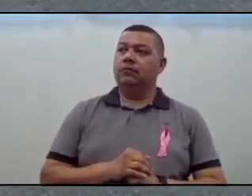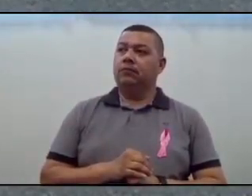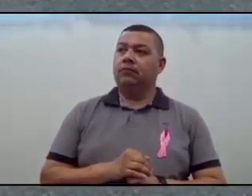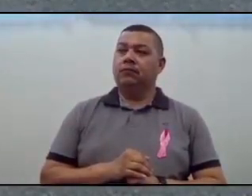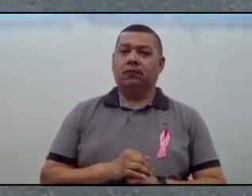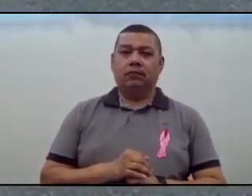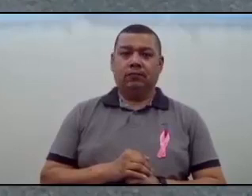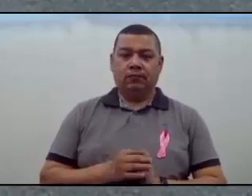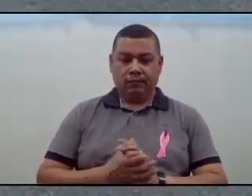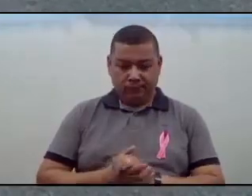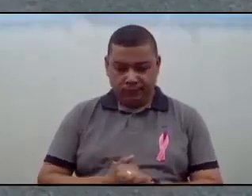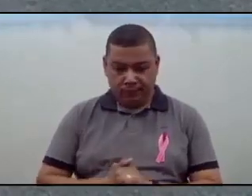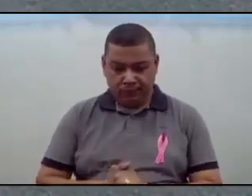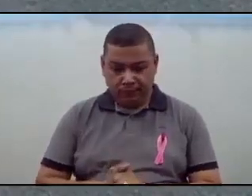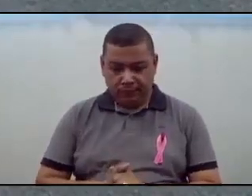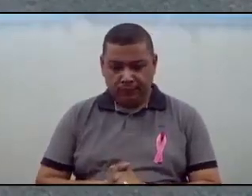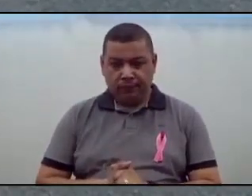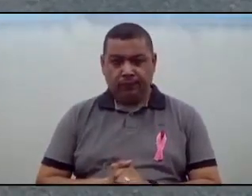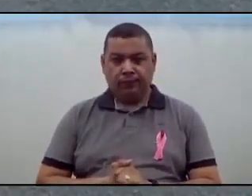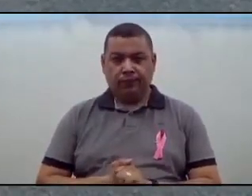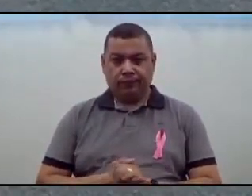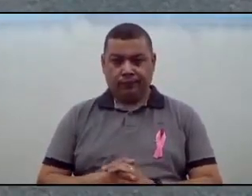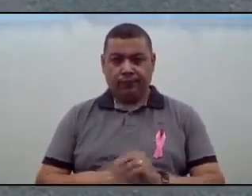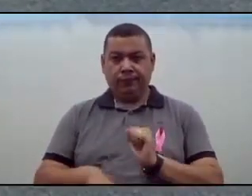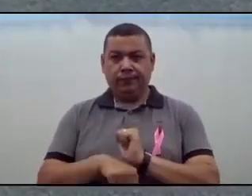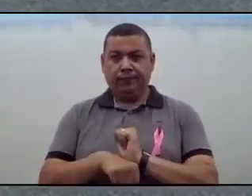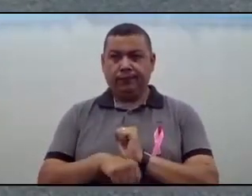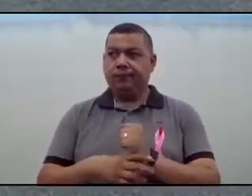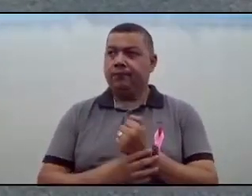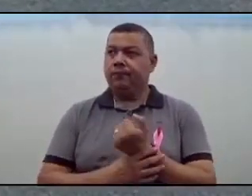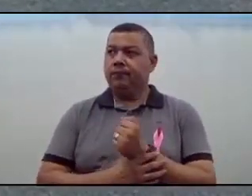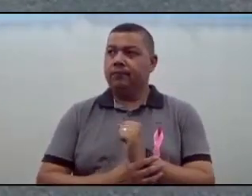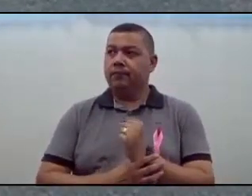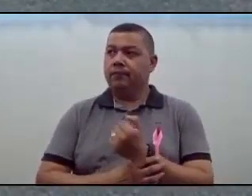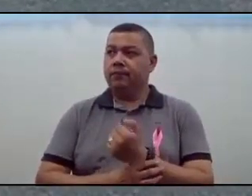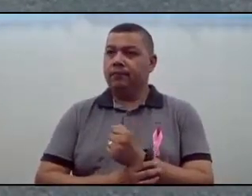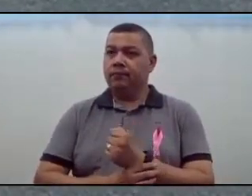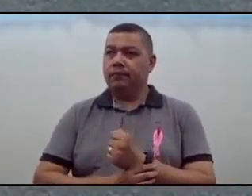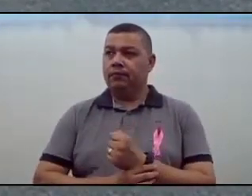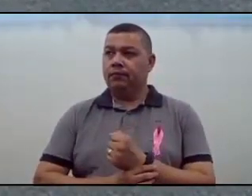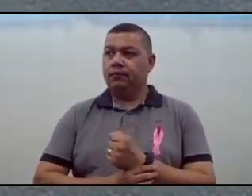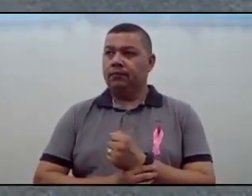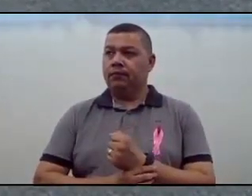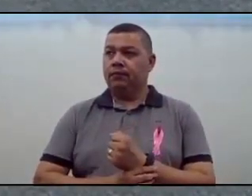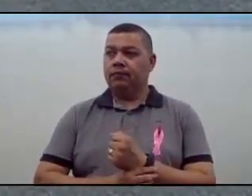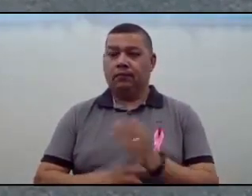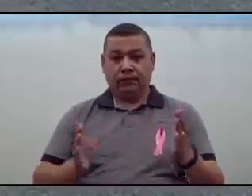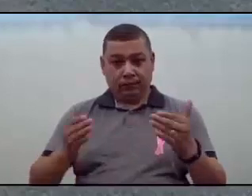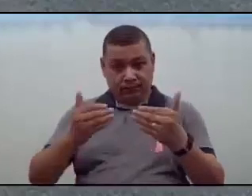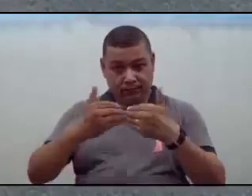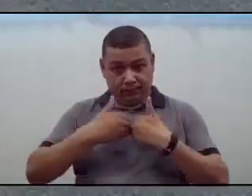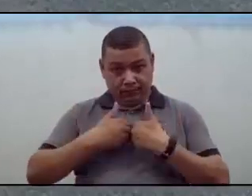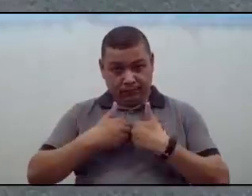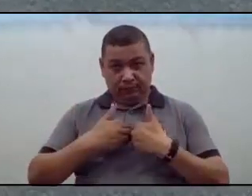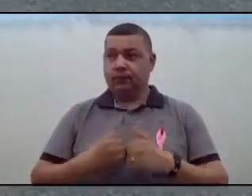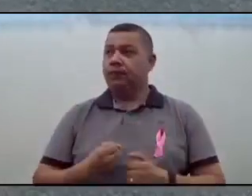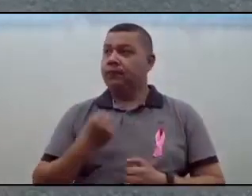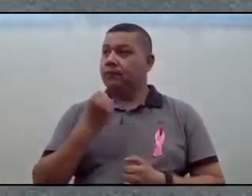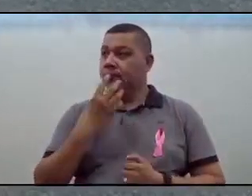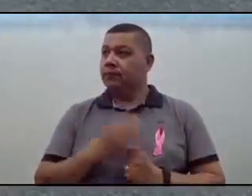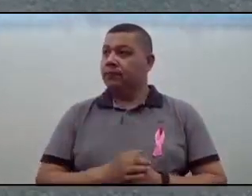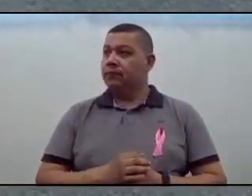desse transtorno, na realidade, que é o transtorno do espectro autista. E aí, parabenizar aí a atuação